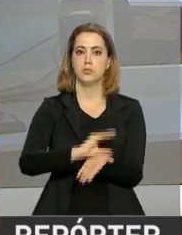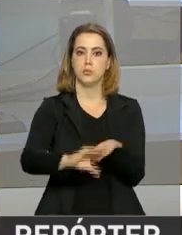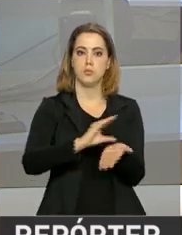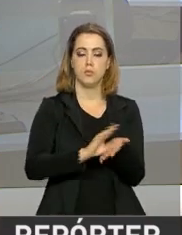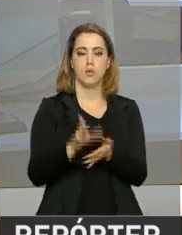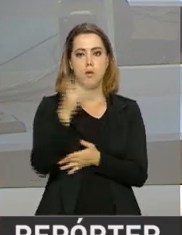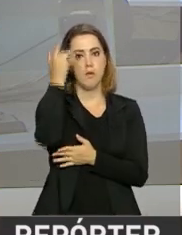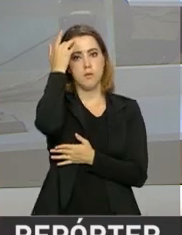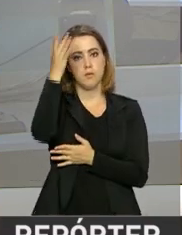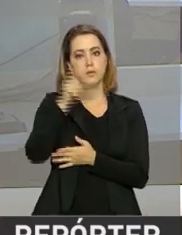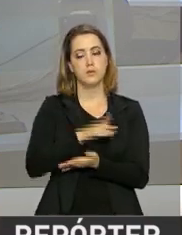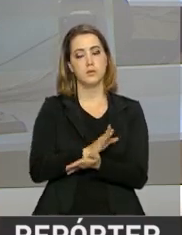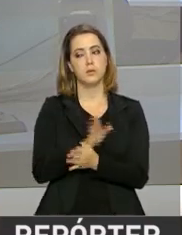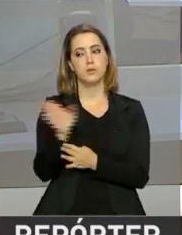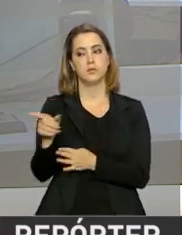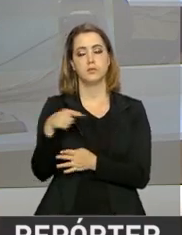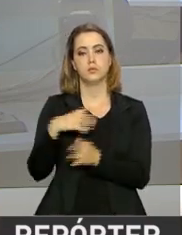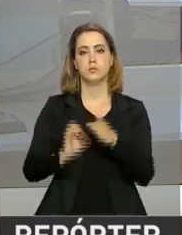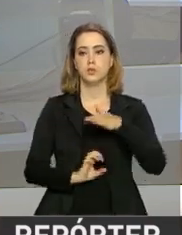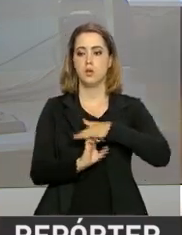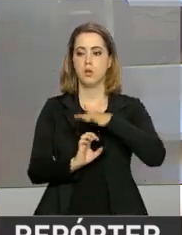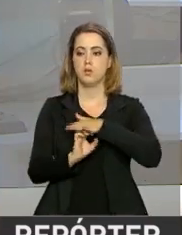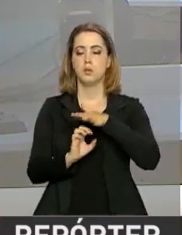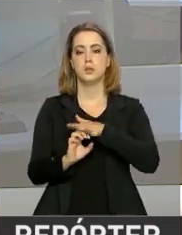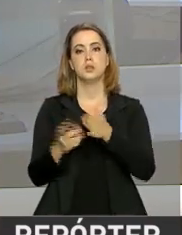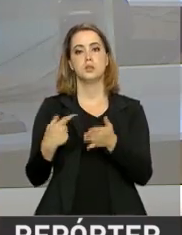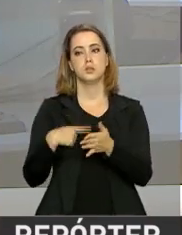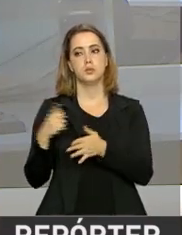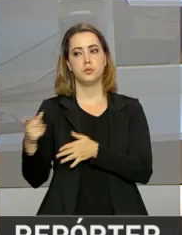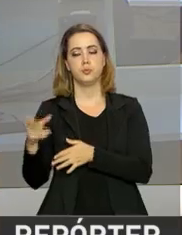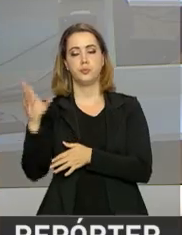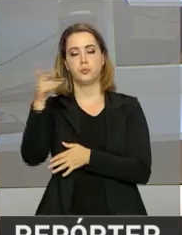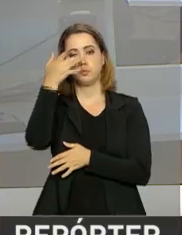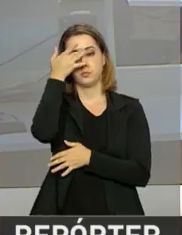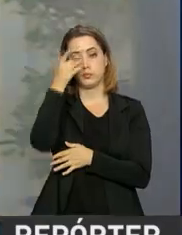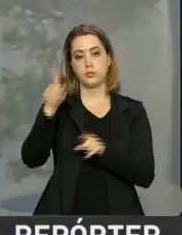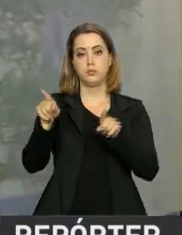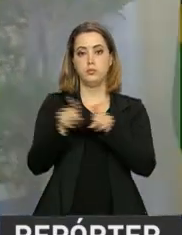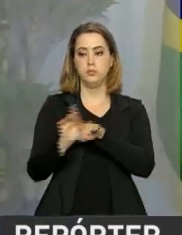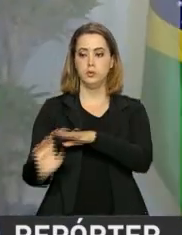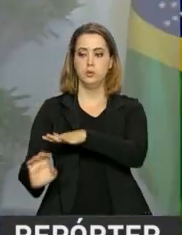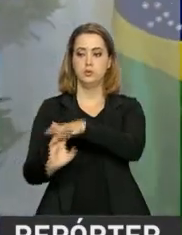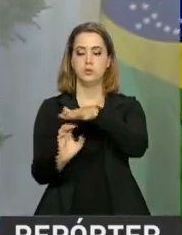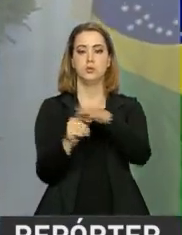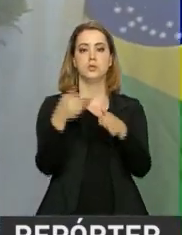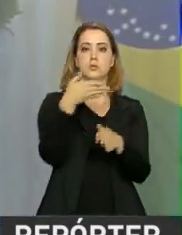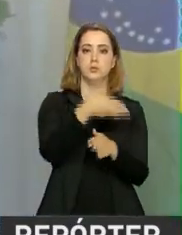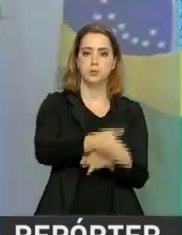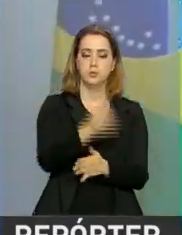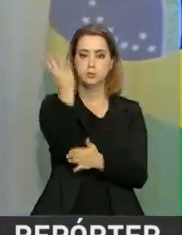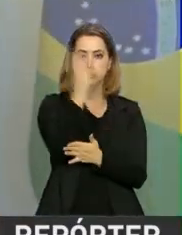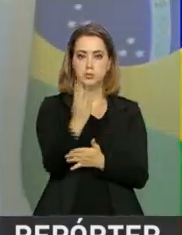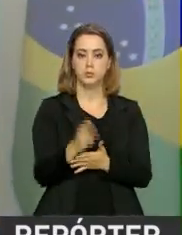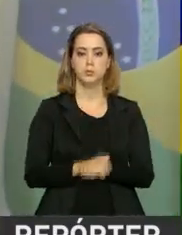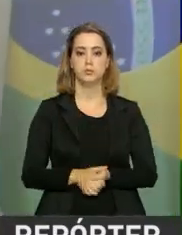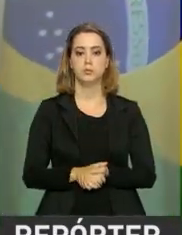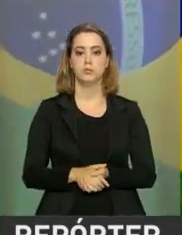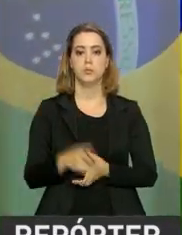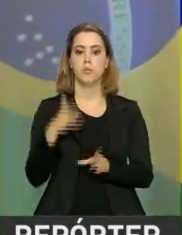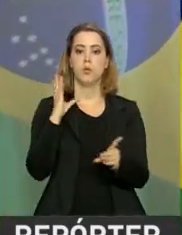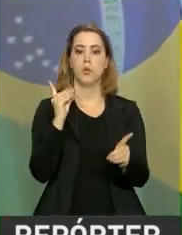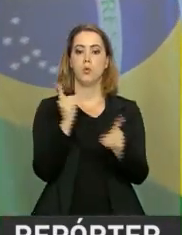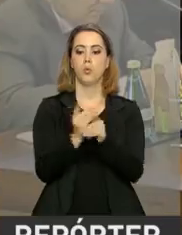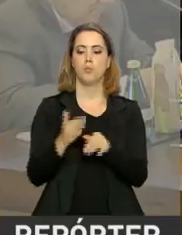de empresas brasileiras na Índia e a vinda de companhias indianas para o Brasil. Um encontro para ampliar o comércio